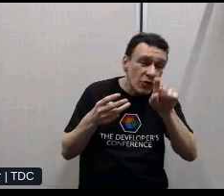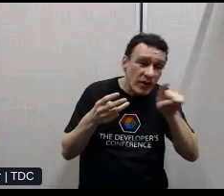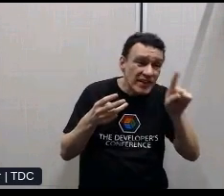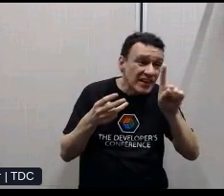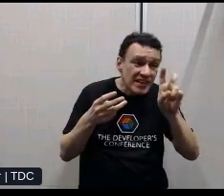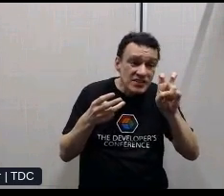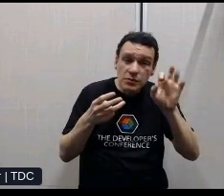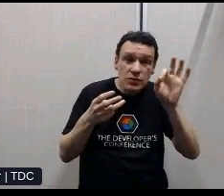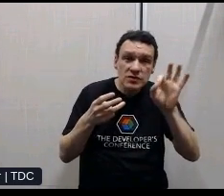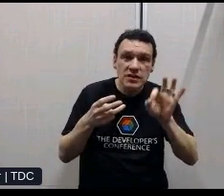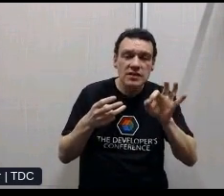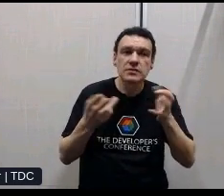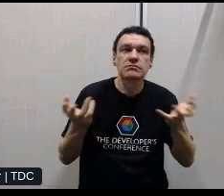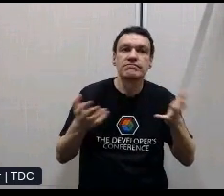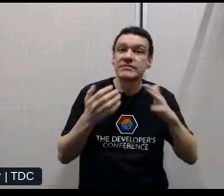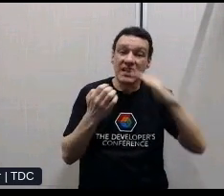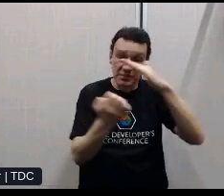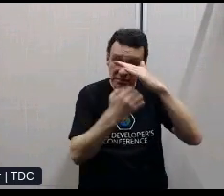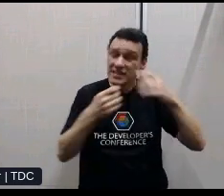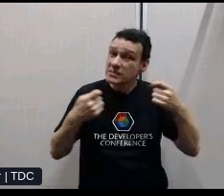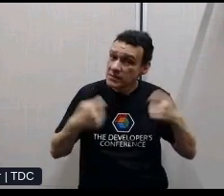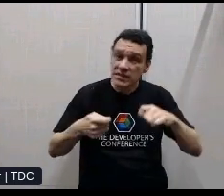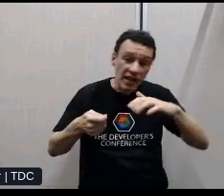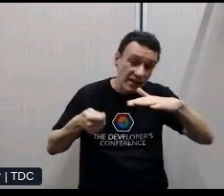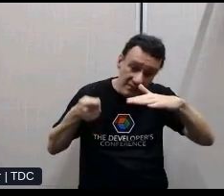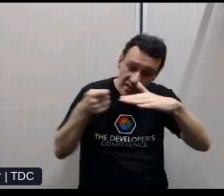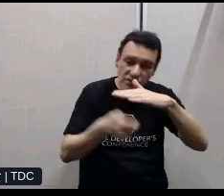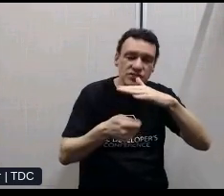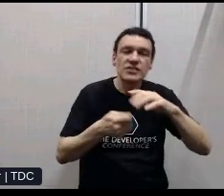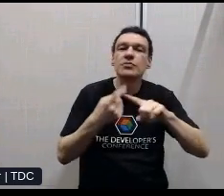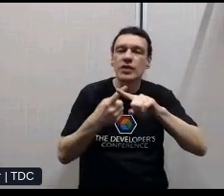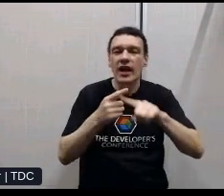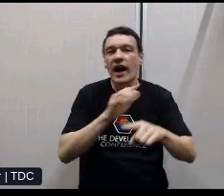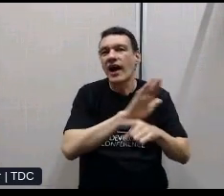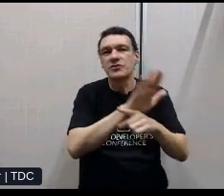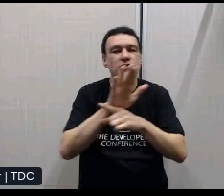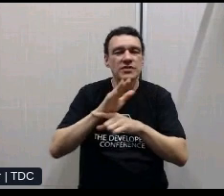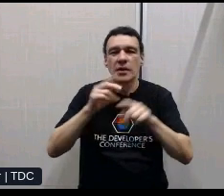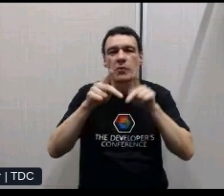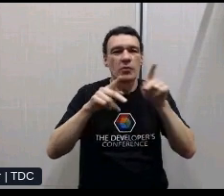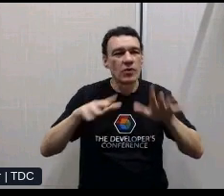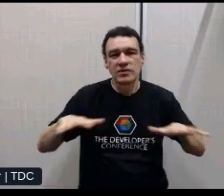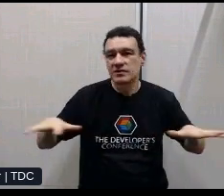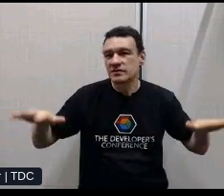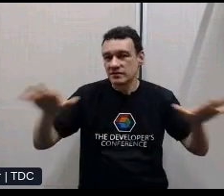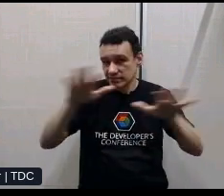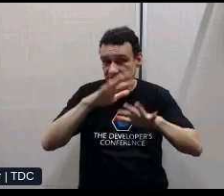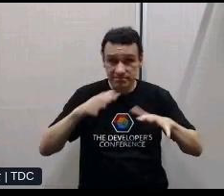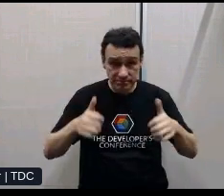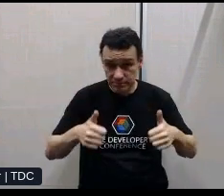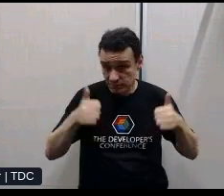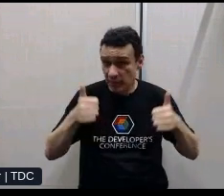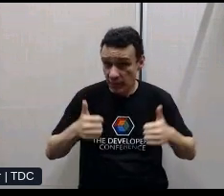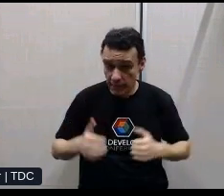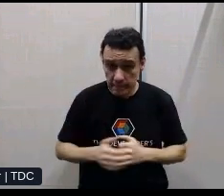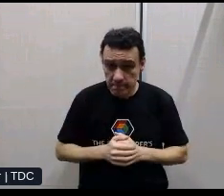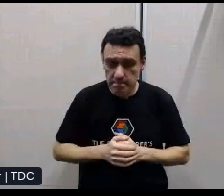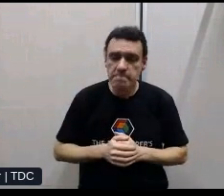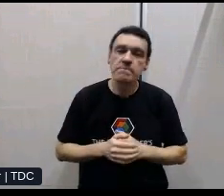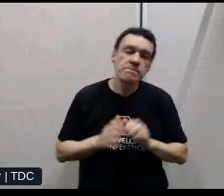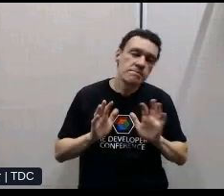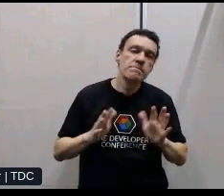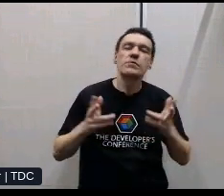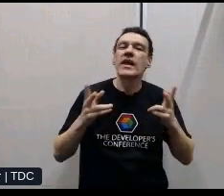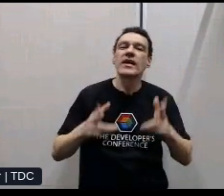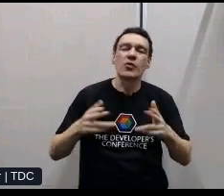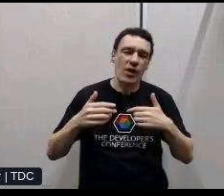empresas podendo trazer isso como um benefício para a população. Aí eu trago, né, como a gente disse há pouco, exemplos de